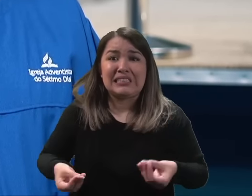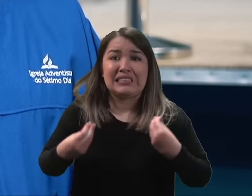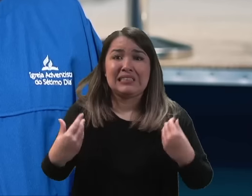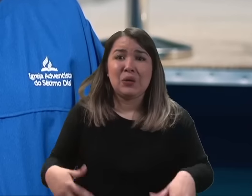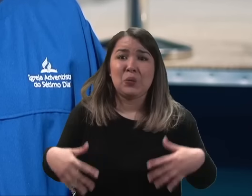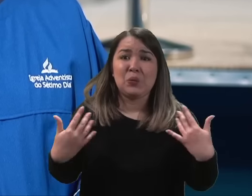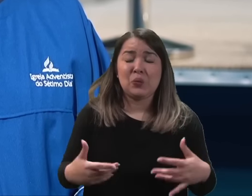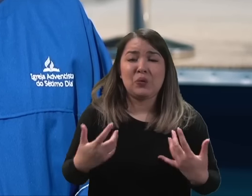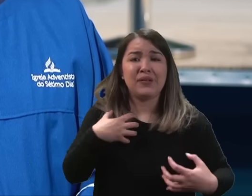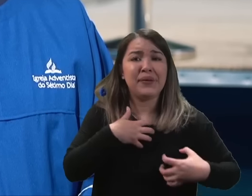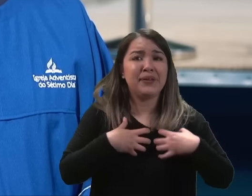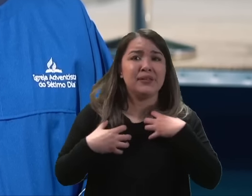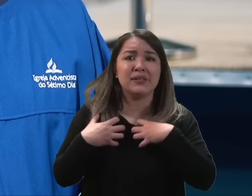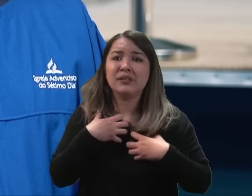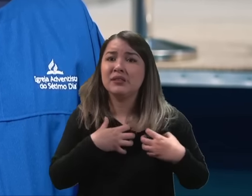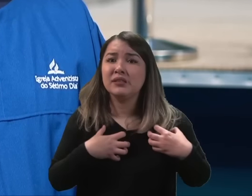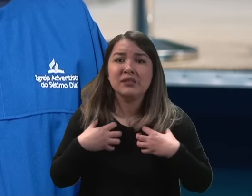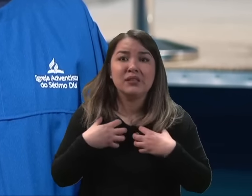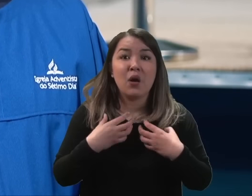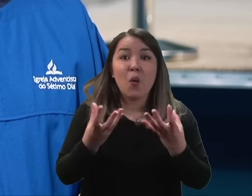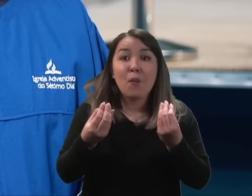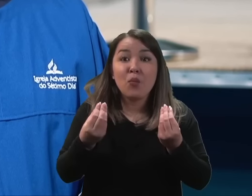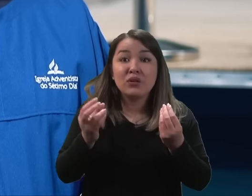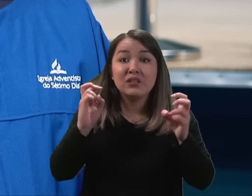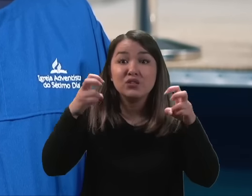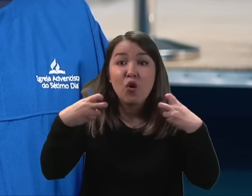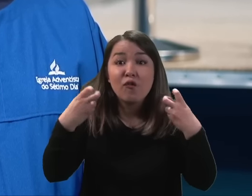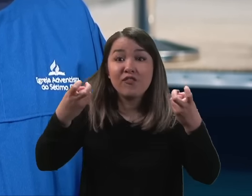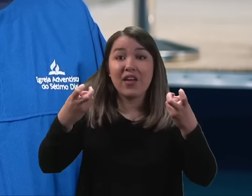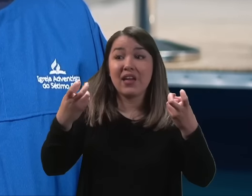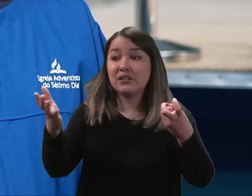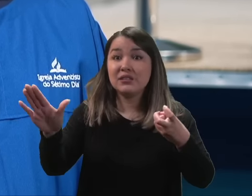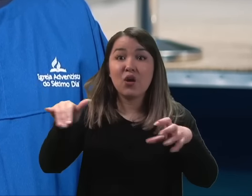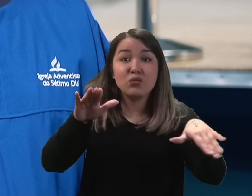e tantas ovelhas que eu trouxe pra Jesus como será isso